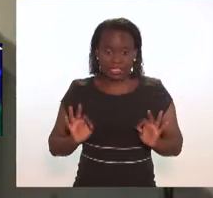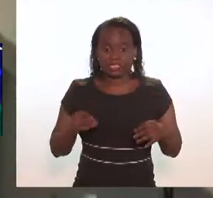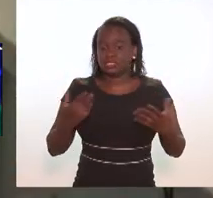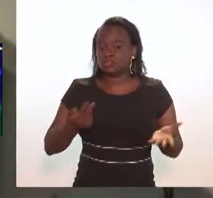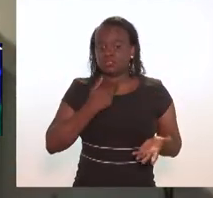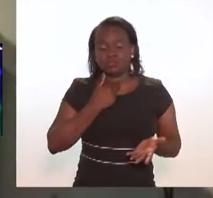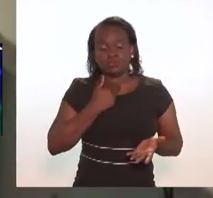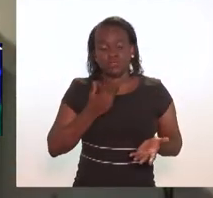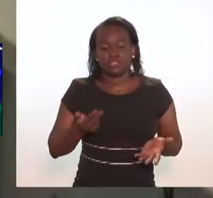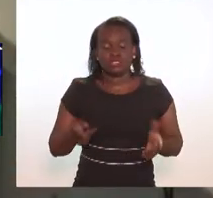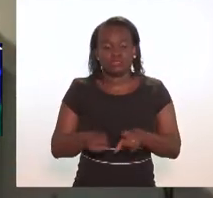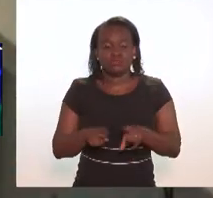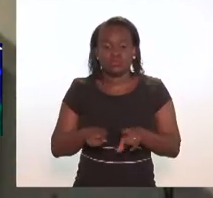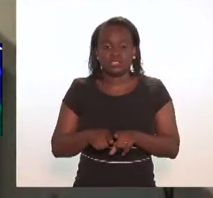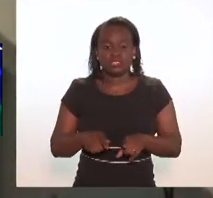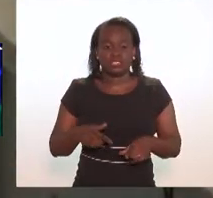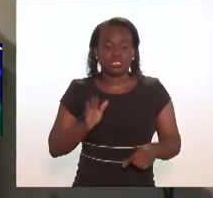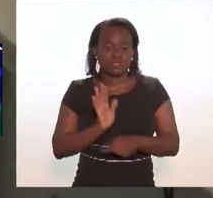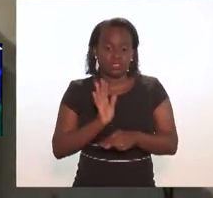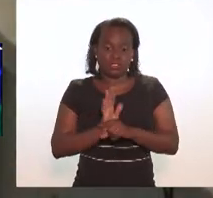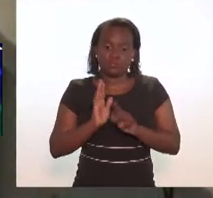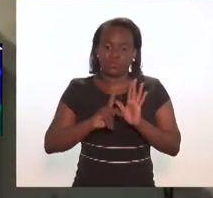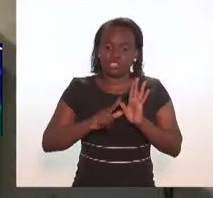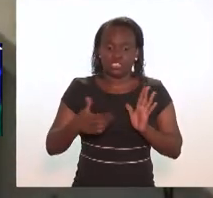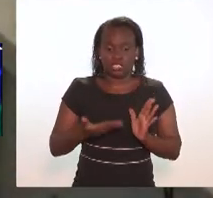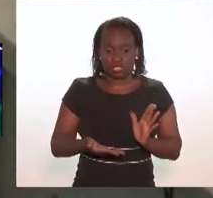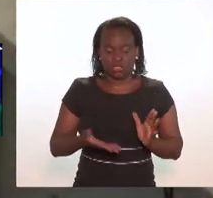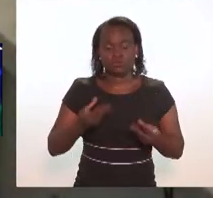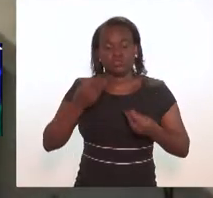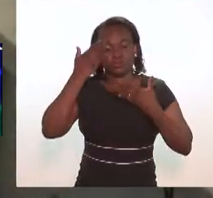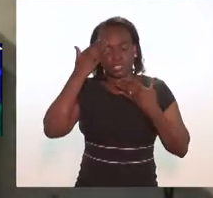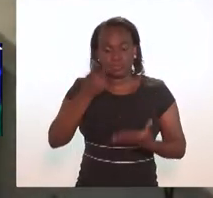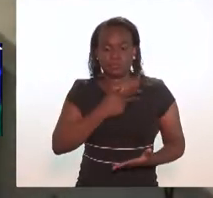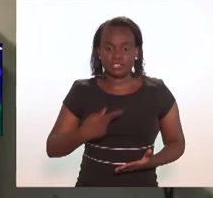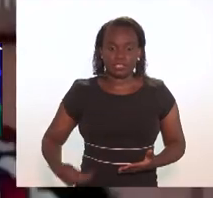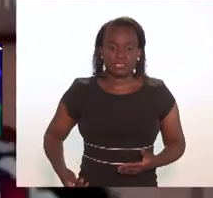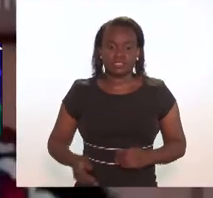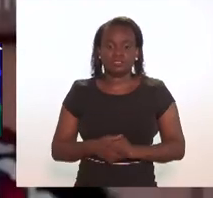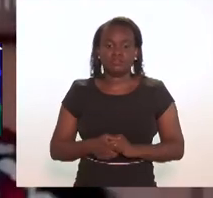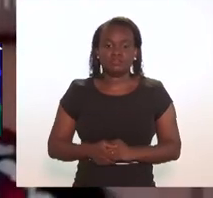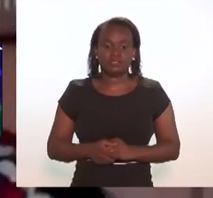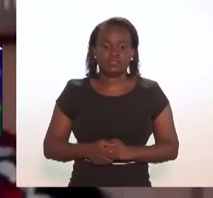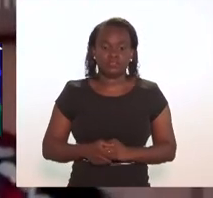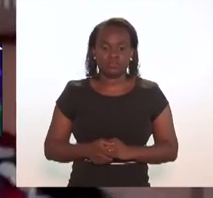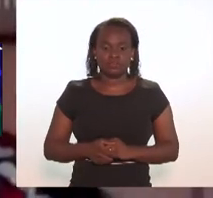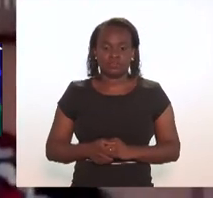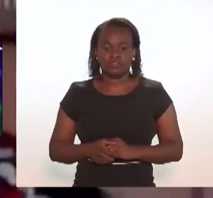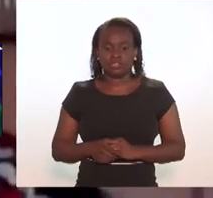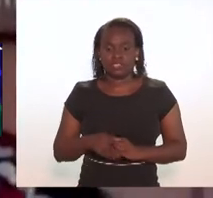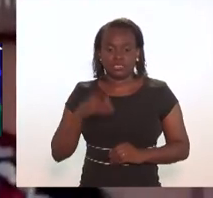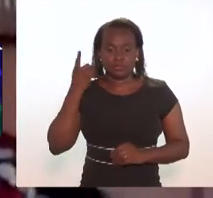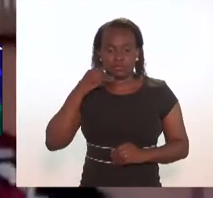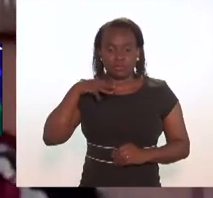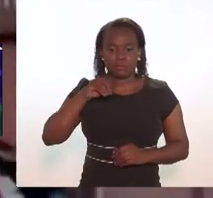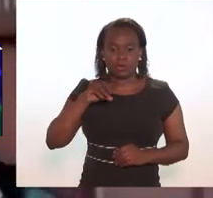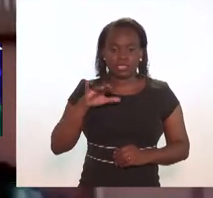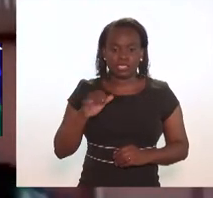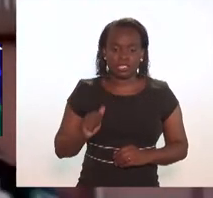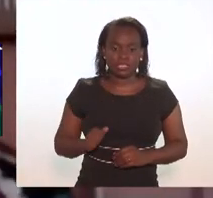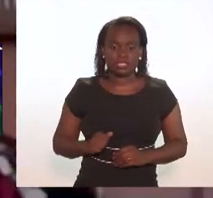não podemos ser a favor desse projeto. Muito obrigado, senhor presidente. Para discutir, presidente. Deputada Mônica. Para discutir,